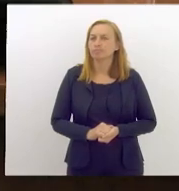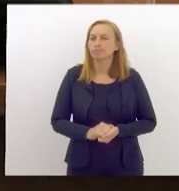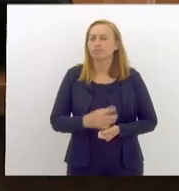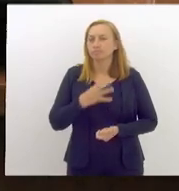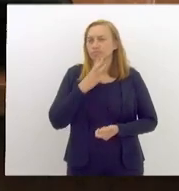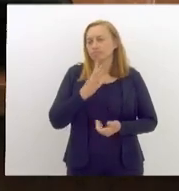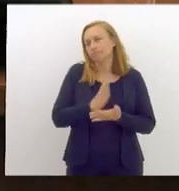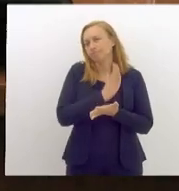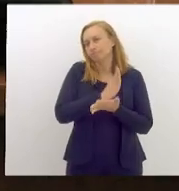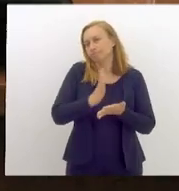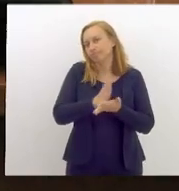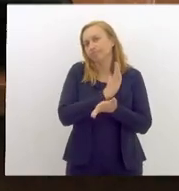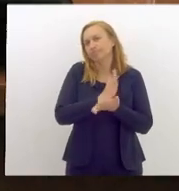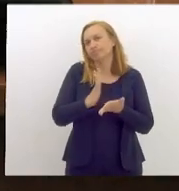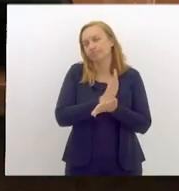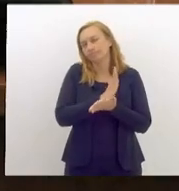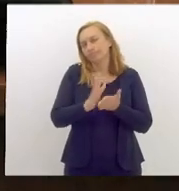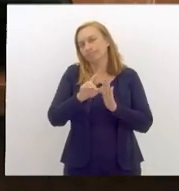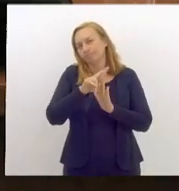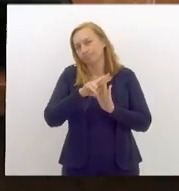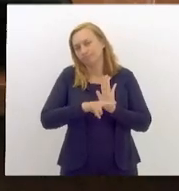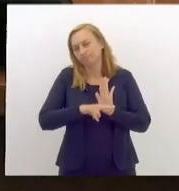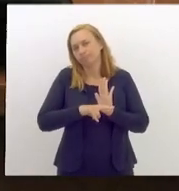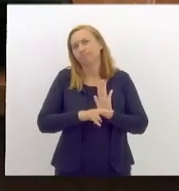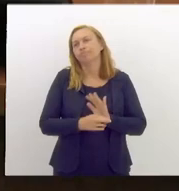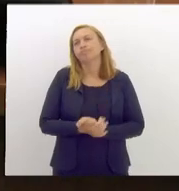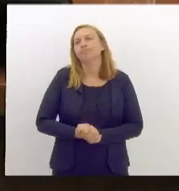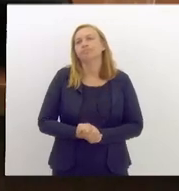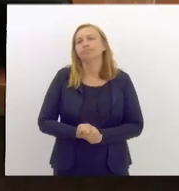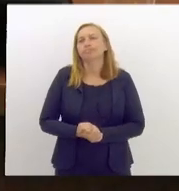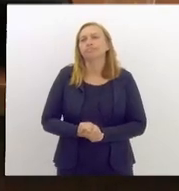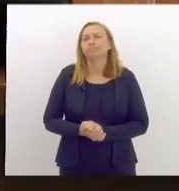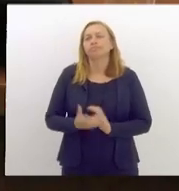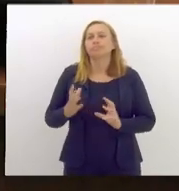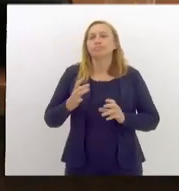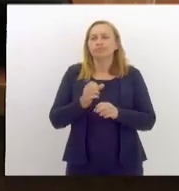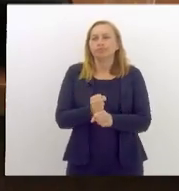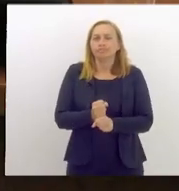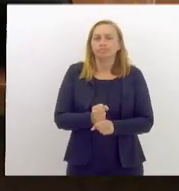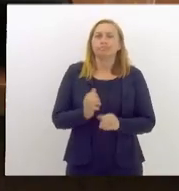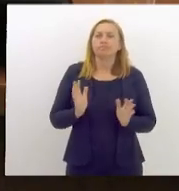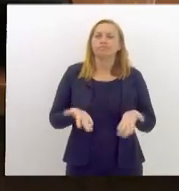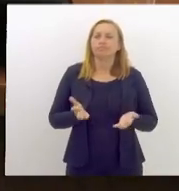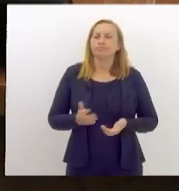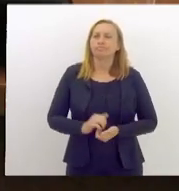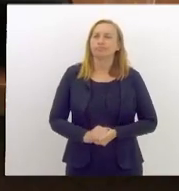alguns princípios de cálculo atuarial